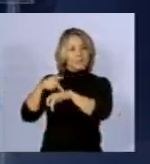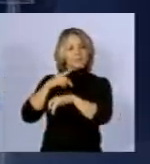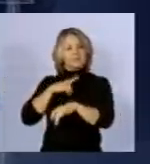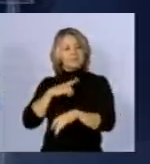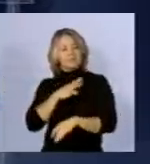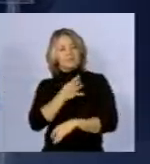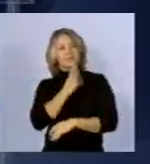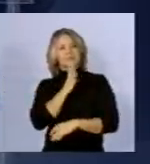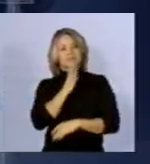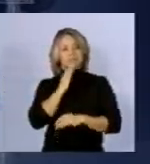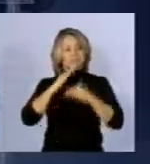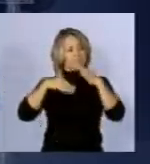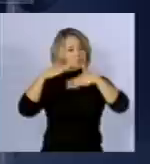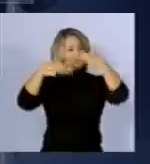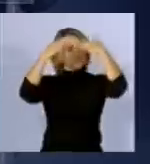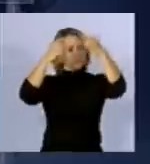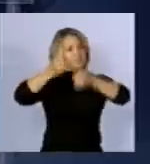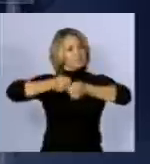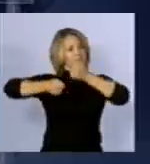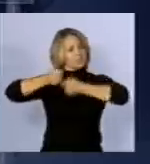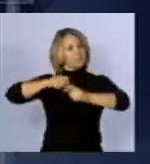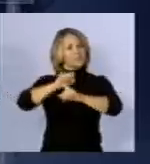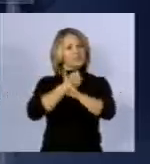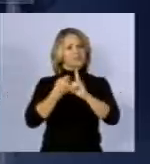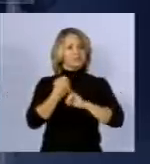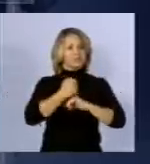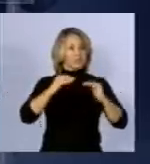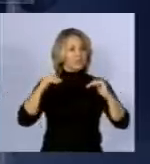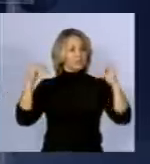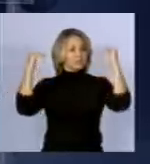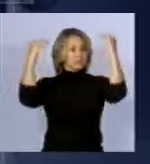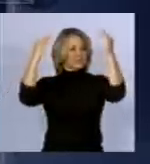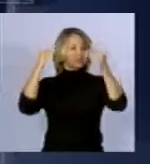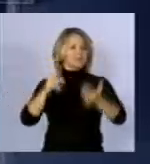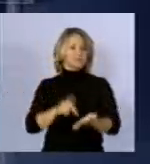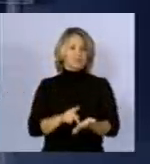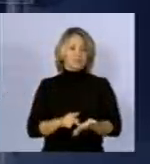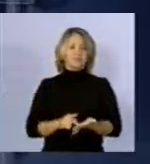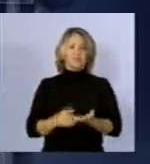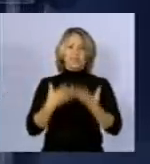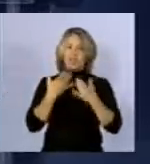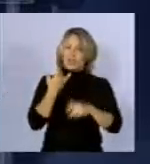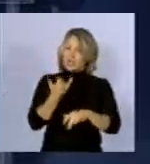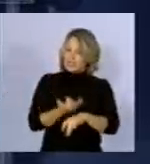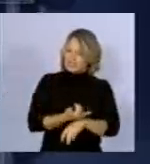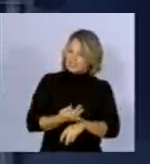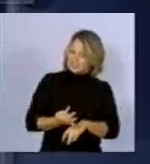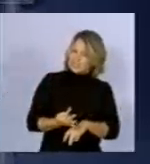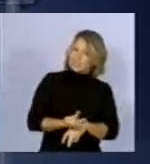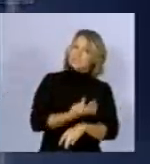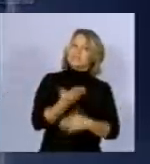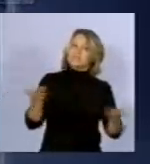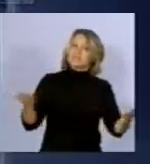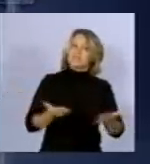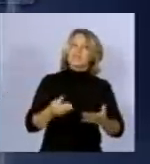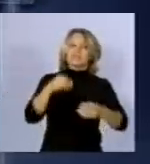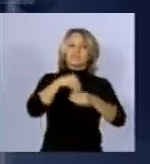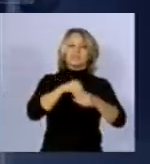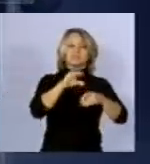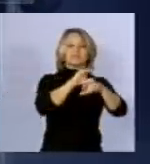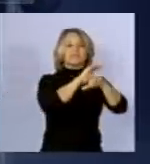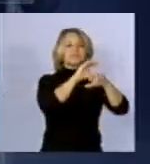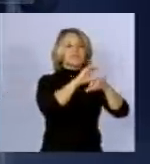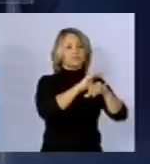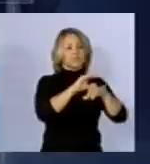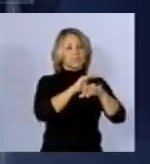conhecidamente um desenvolvimento econômico e social avançado essa tolerância me parece nitidamente inconstitucional